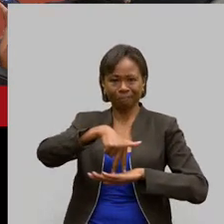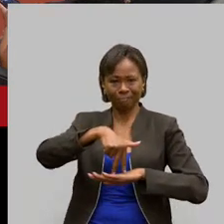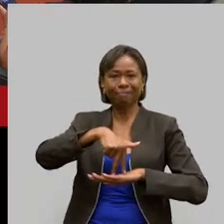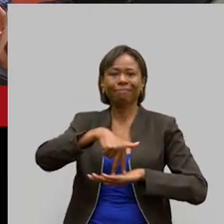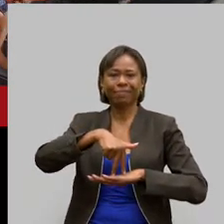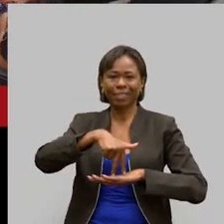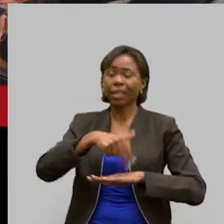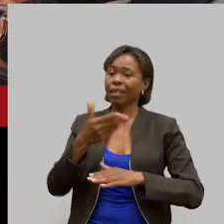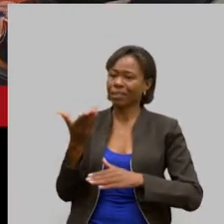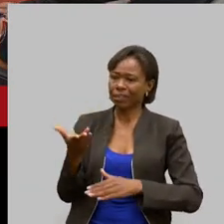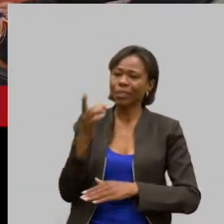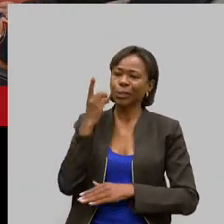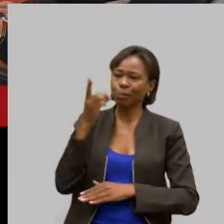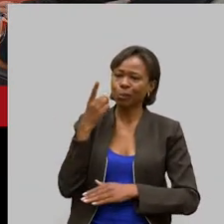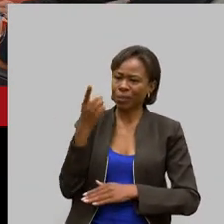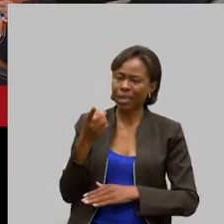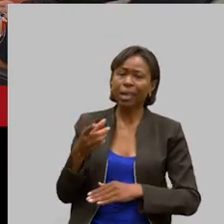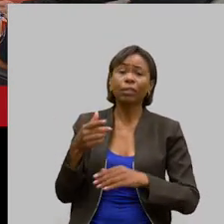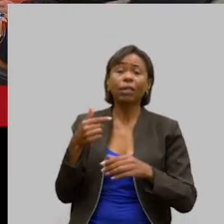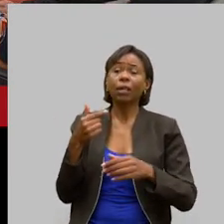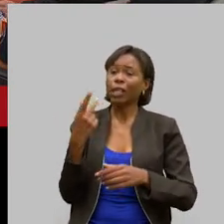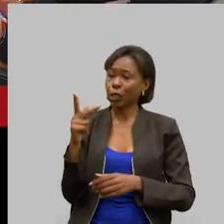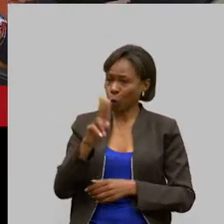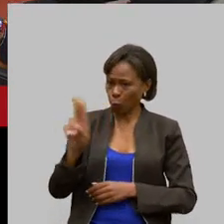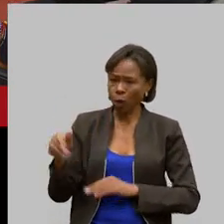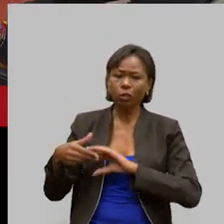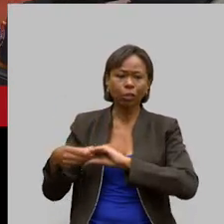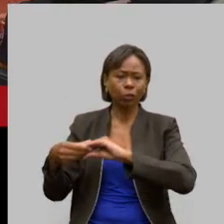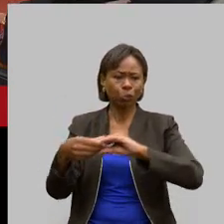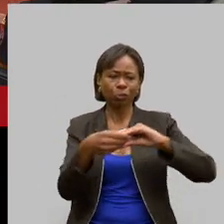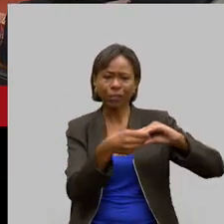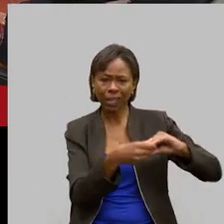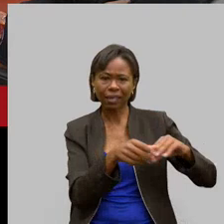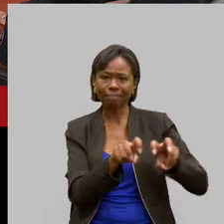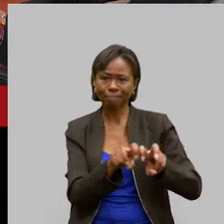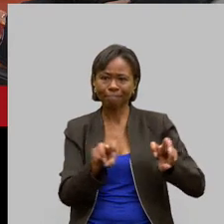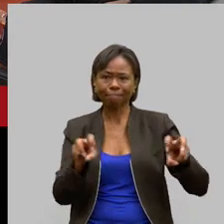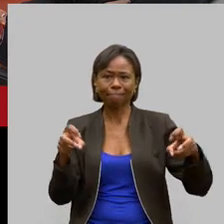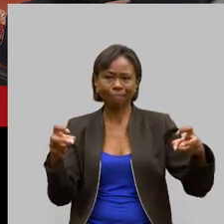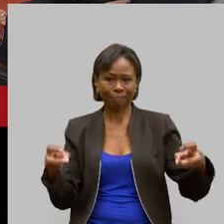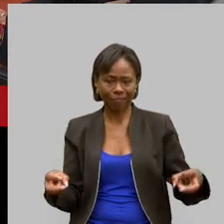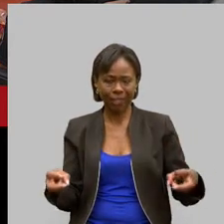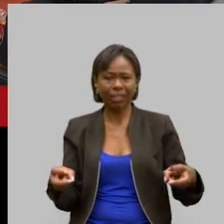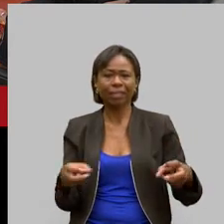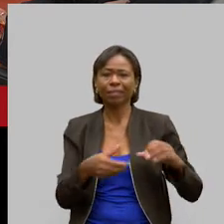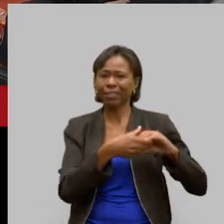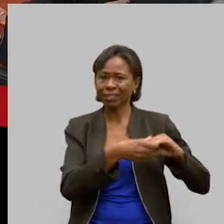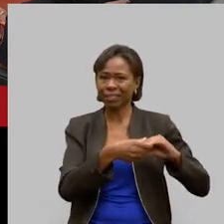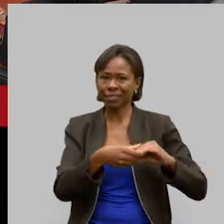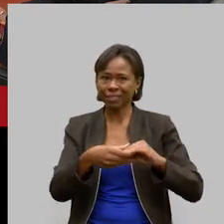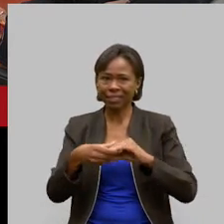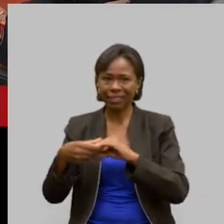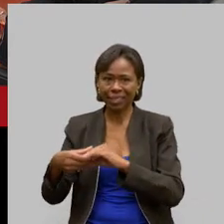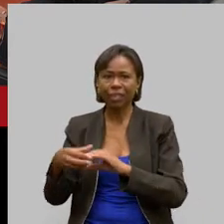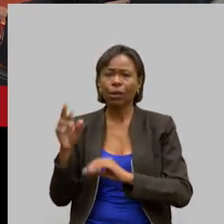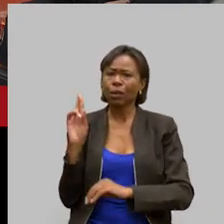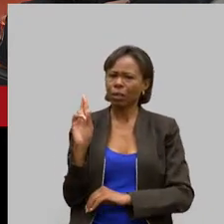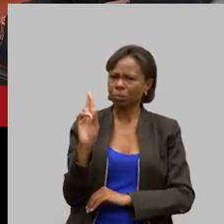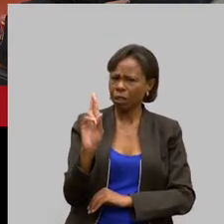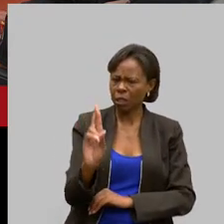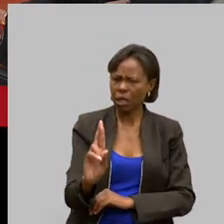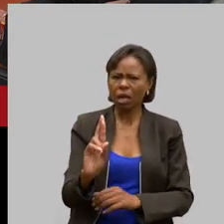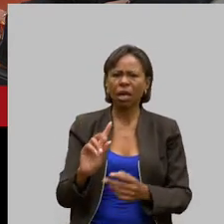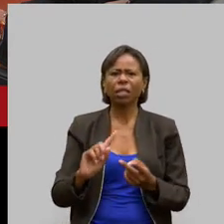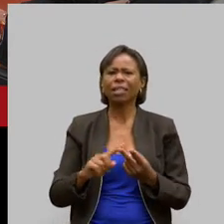nome queria cumprimentar os presentes na mesa né Defensoria Pública representante de instituições uma